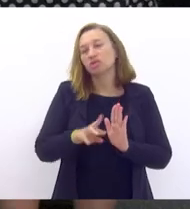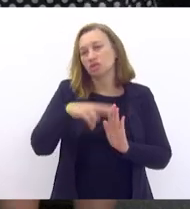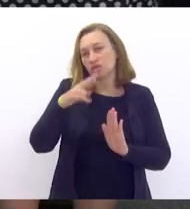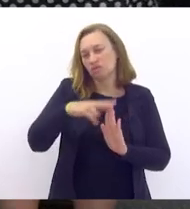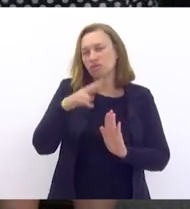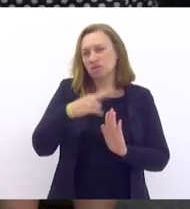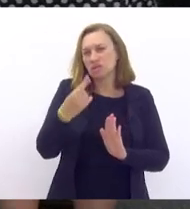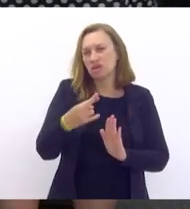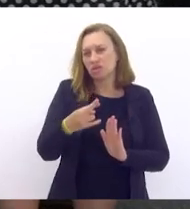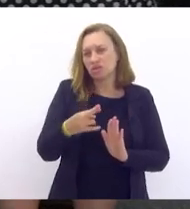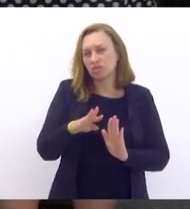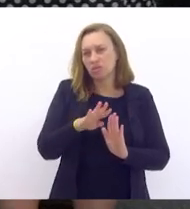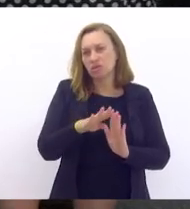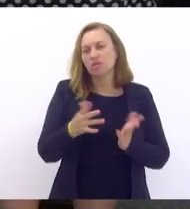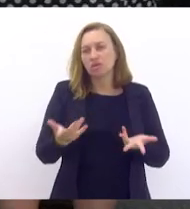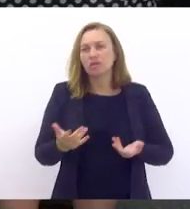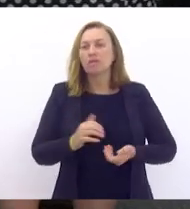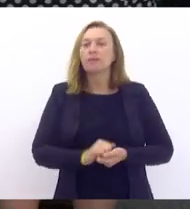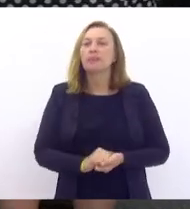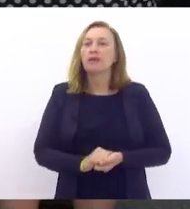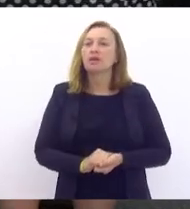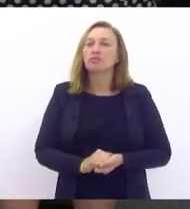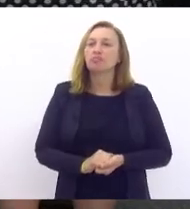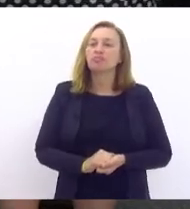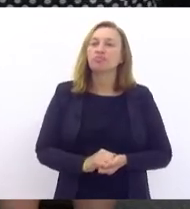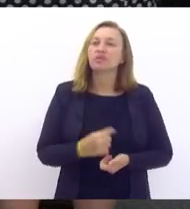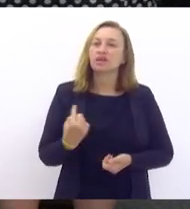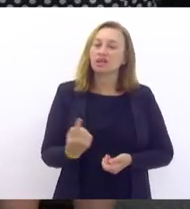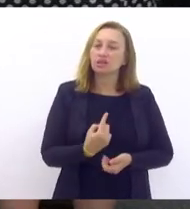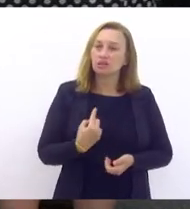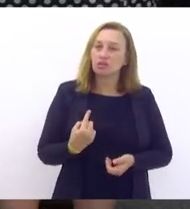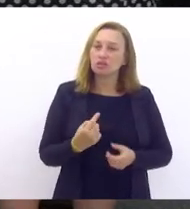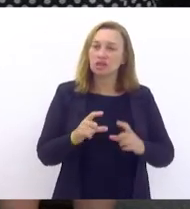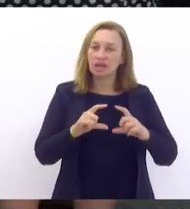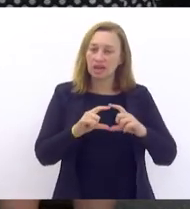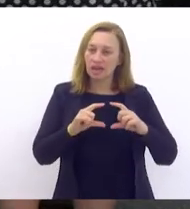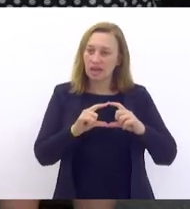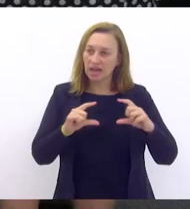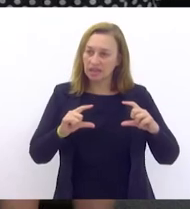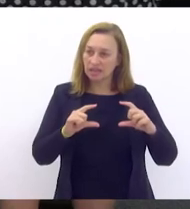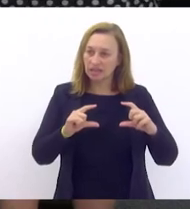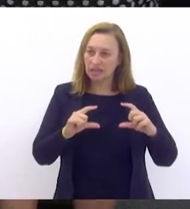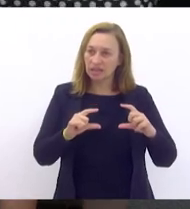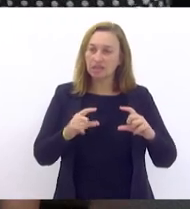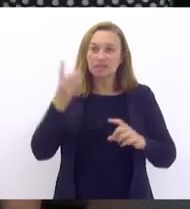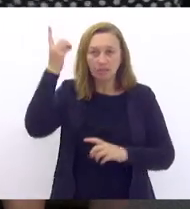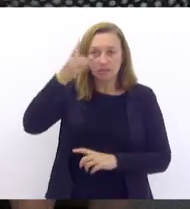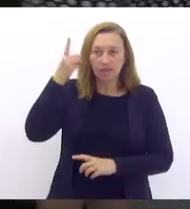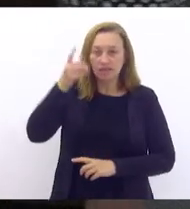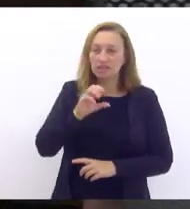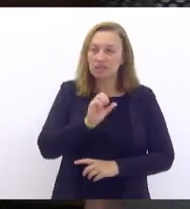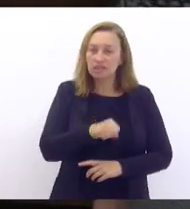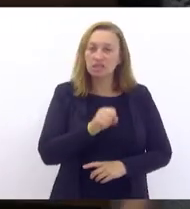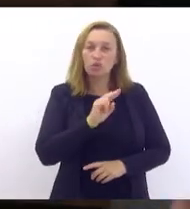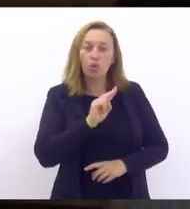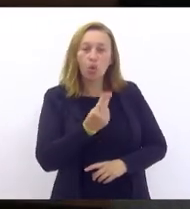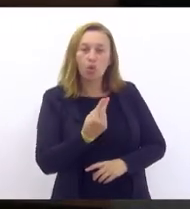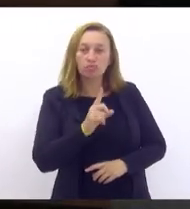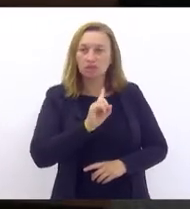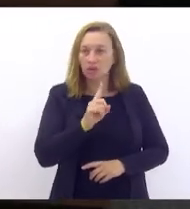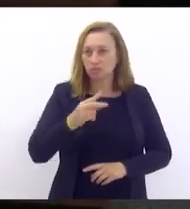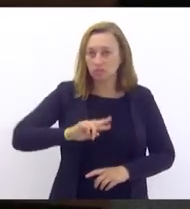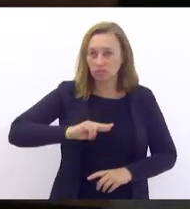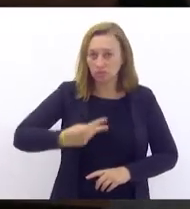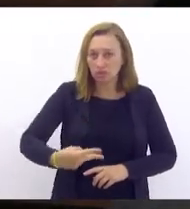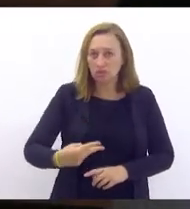uma ordem do senhor seria suficiente, para que nas nossas carteiras funcionais constasse se nós somos ou não doadores de órgãos. Como